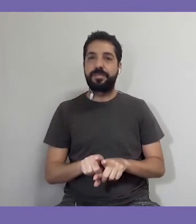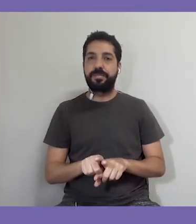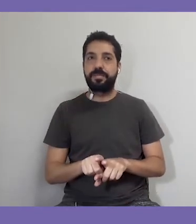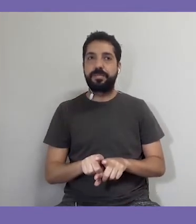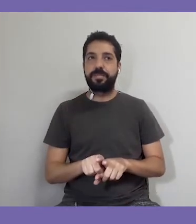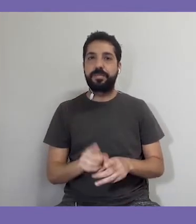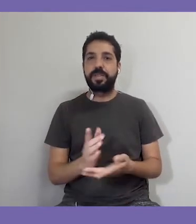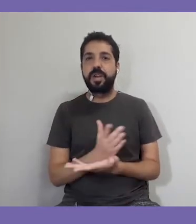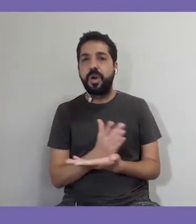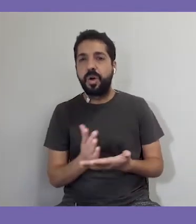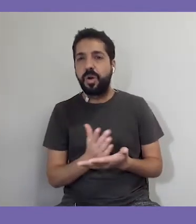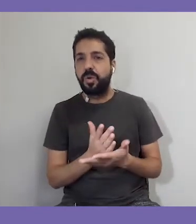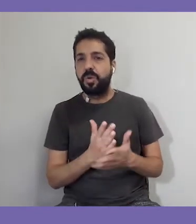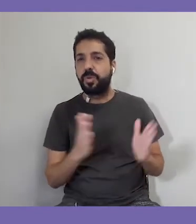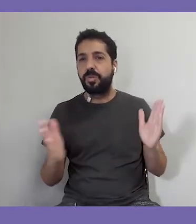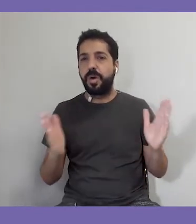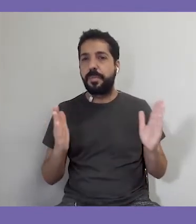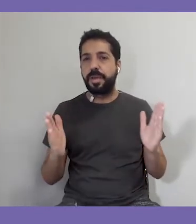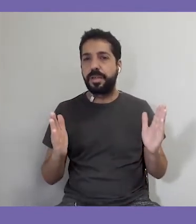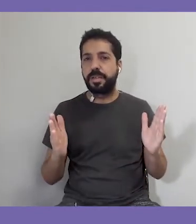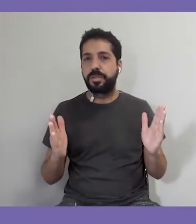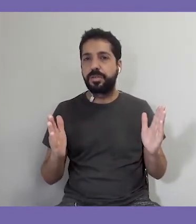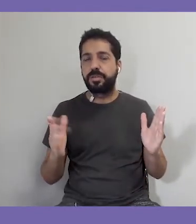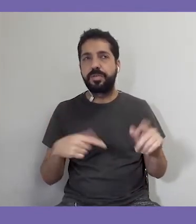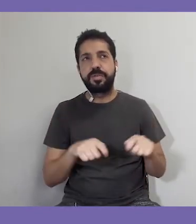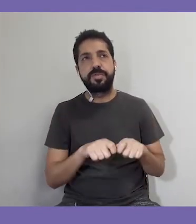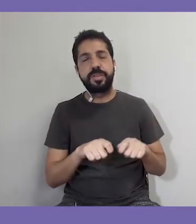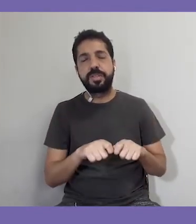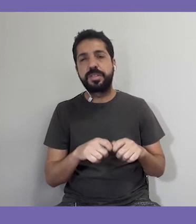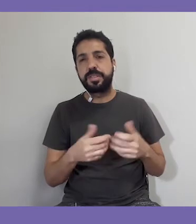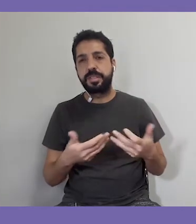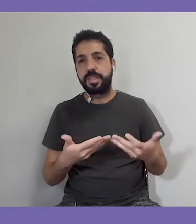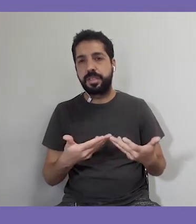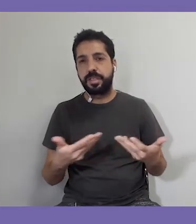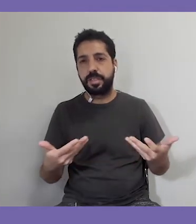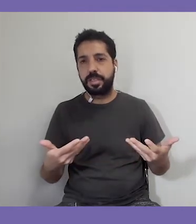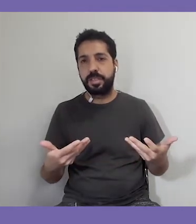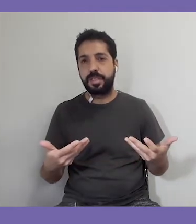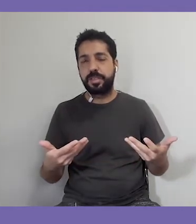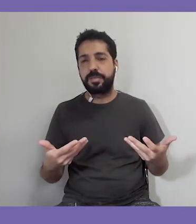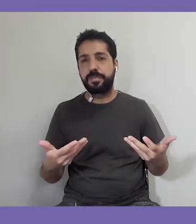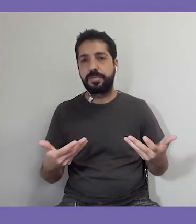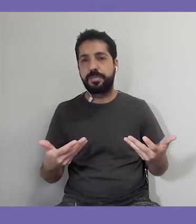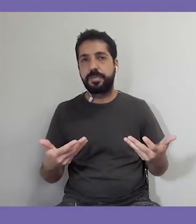assim. Em alguns momentos, quando a gente foi fazer,